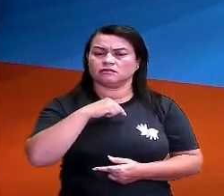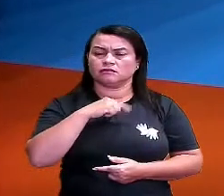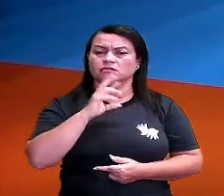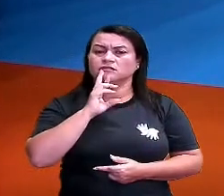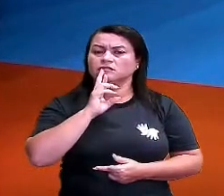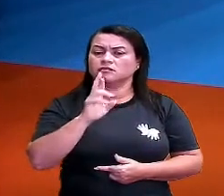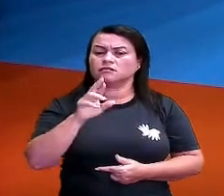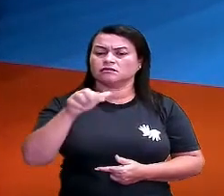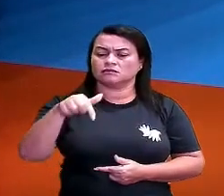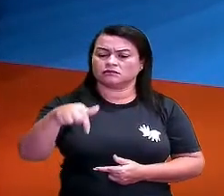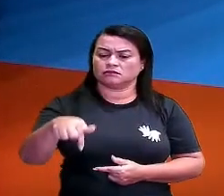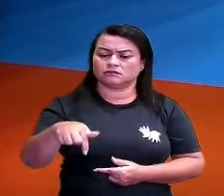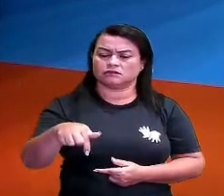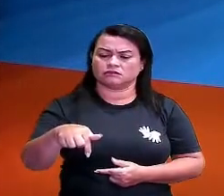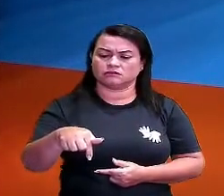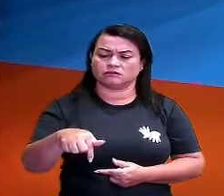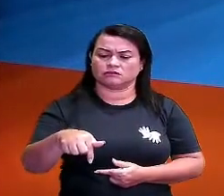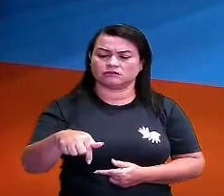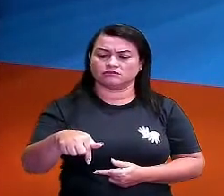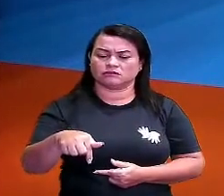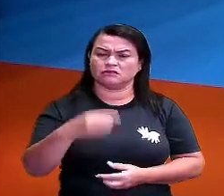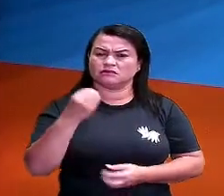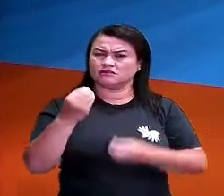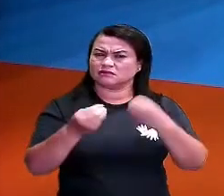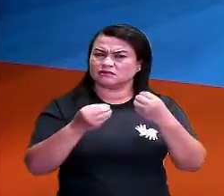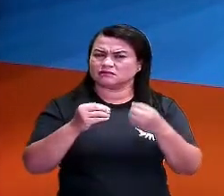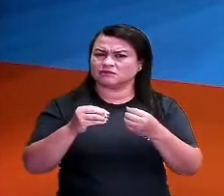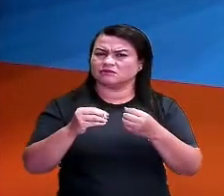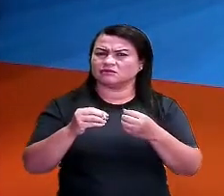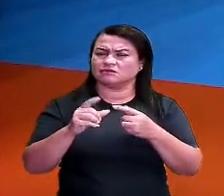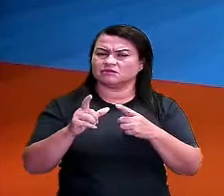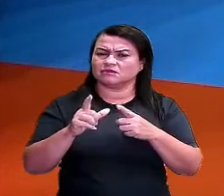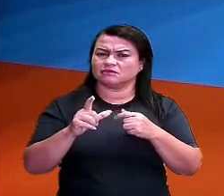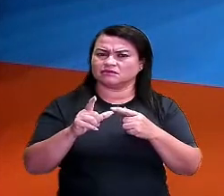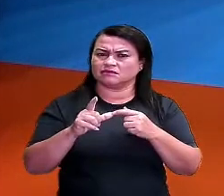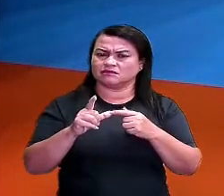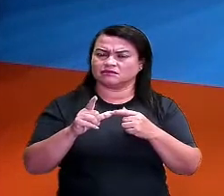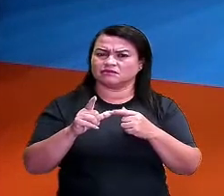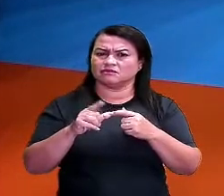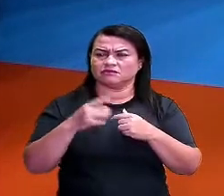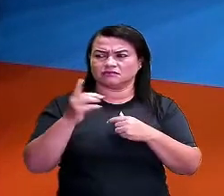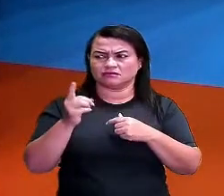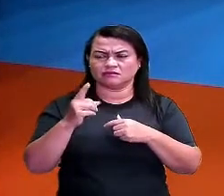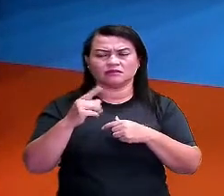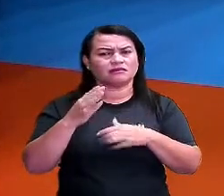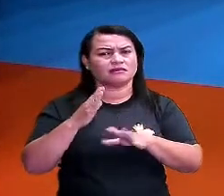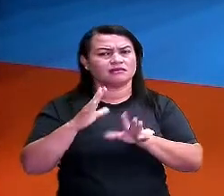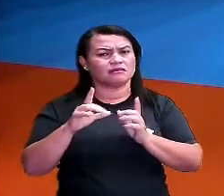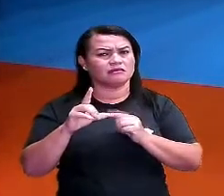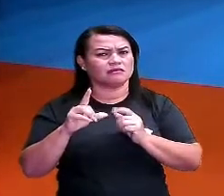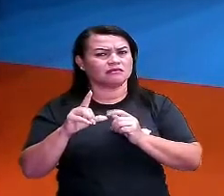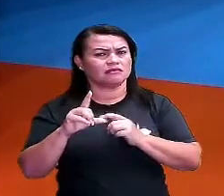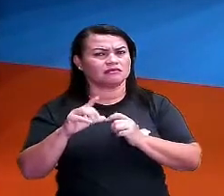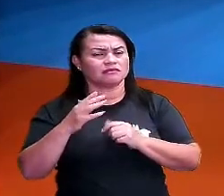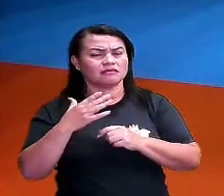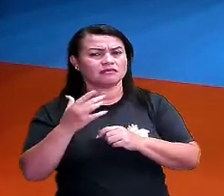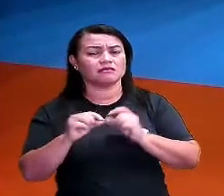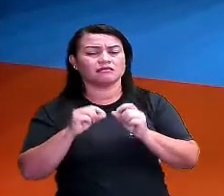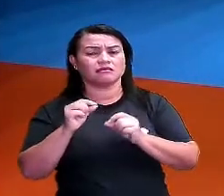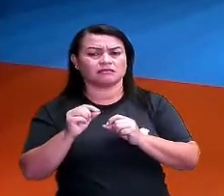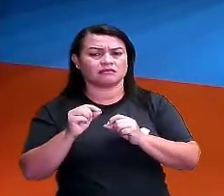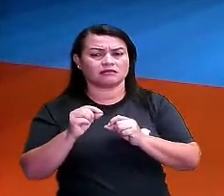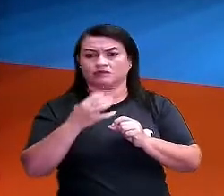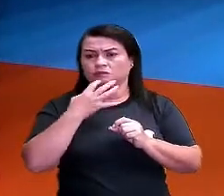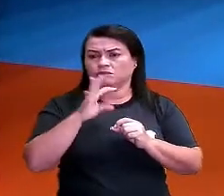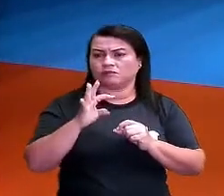quociente 4. Opa, lá vem a história da letra, professora. Então, meu dividendo aí é uma letra, que eu não sei o valor. Isso. Vou dividir